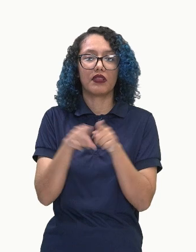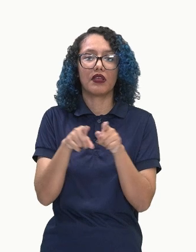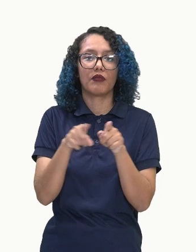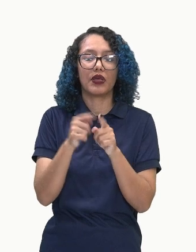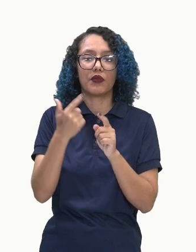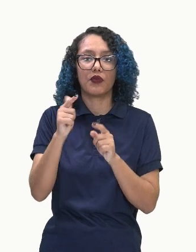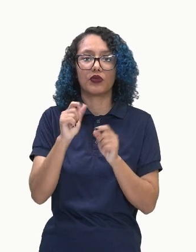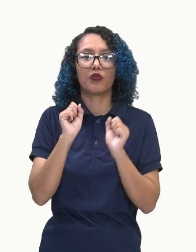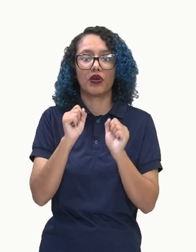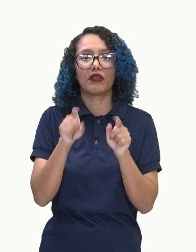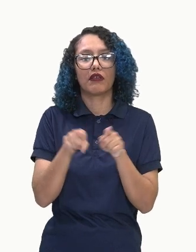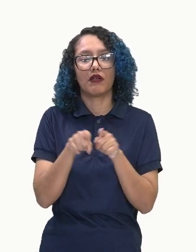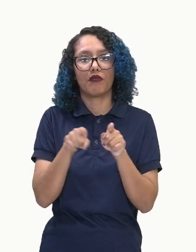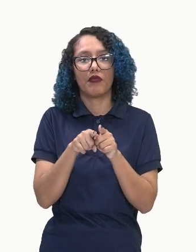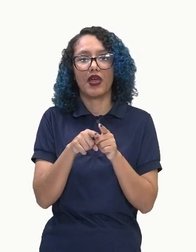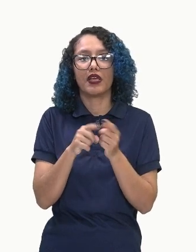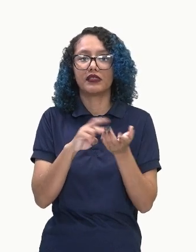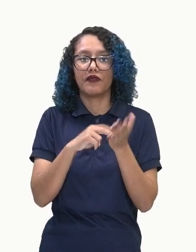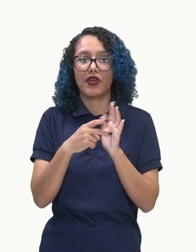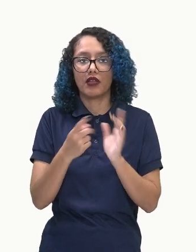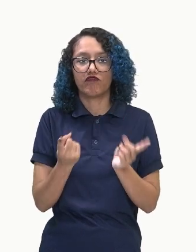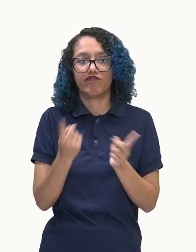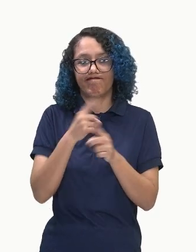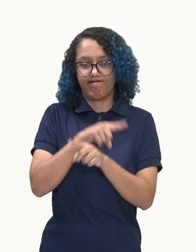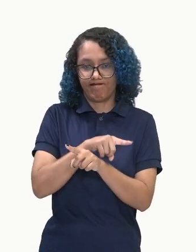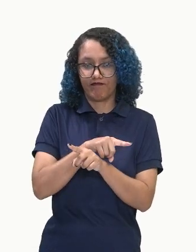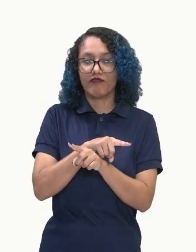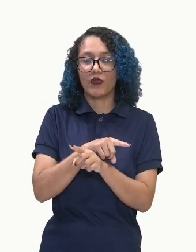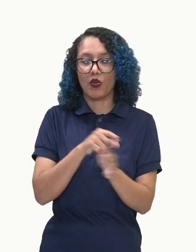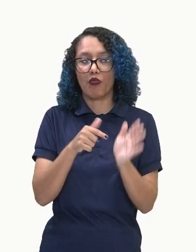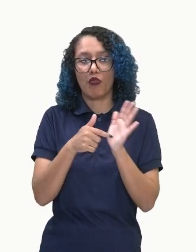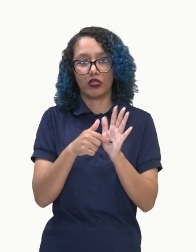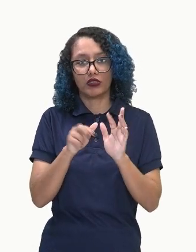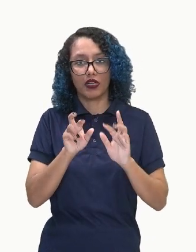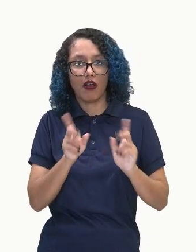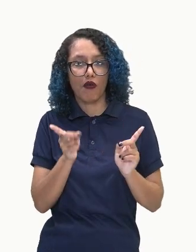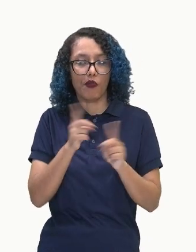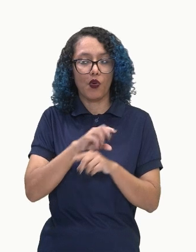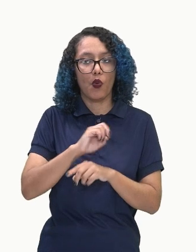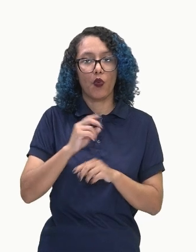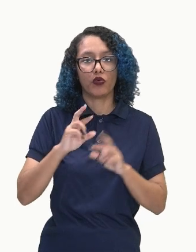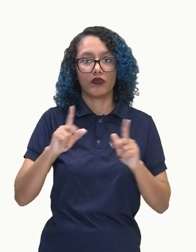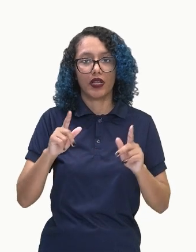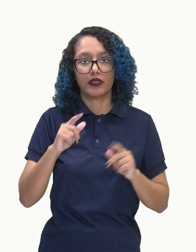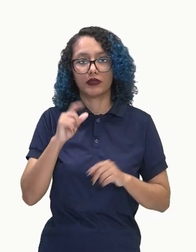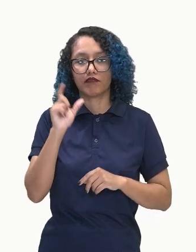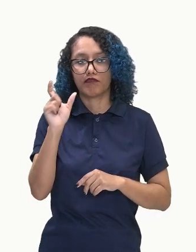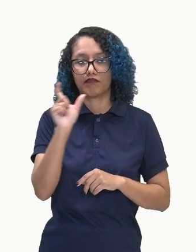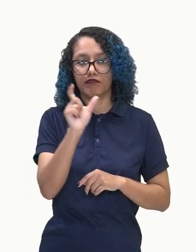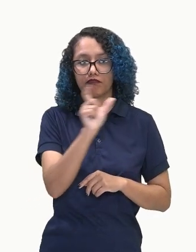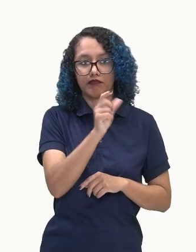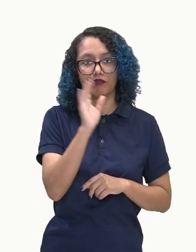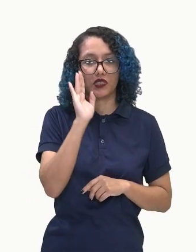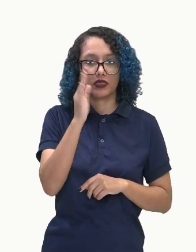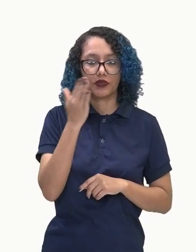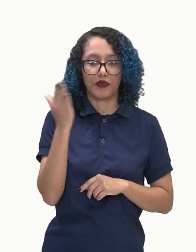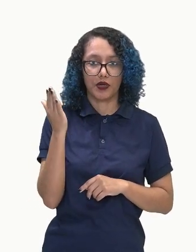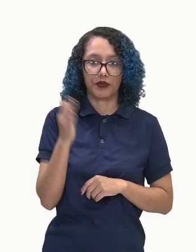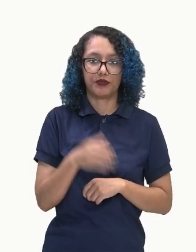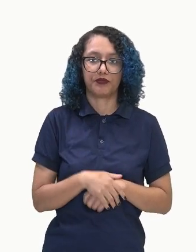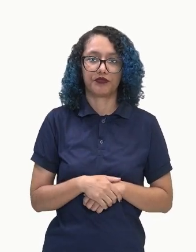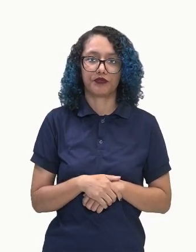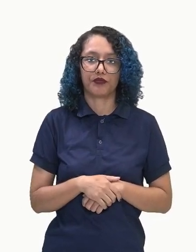apresentar uma ideia de contraste para mostrar oposição ou diferença. As principais aqui, however, nevertheless, instead. A